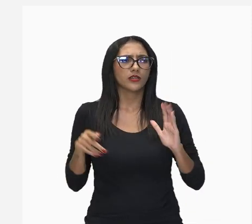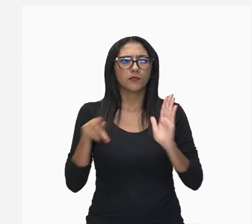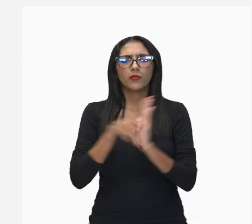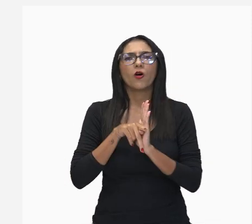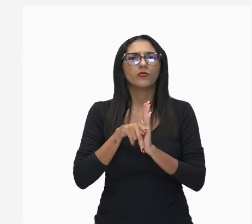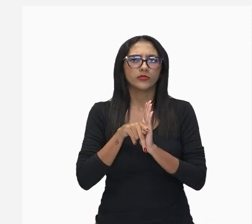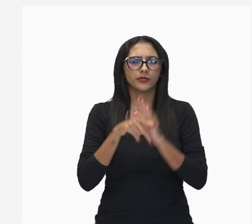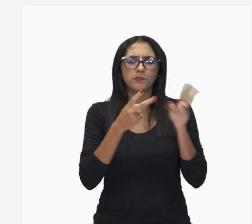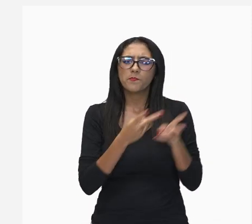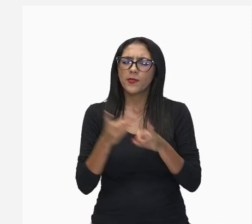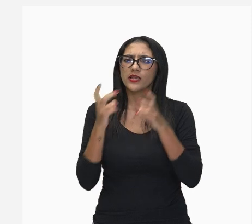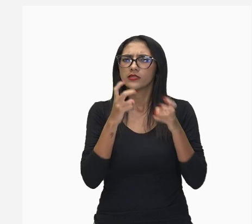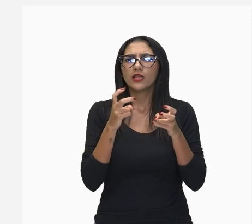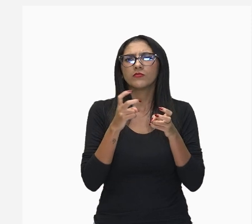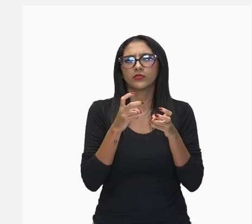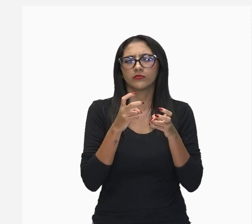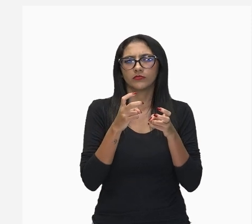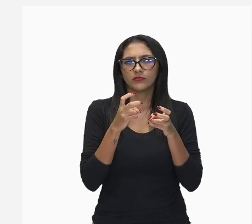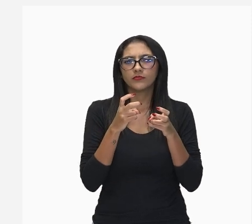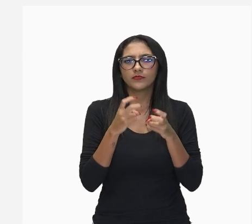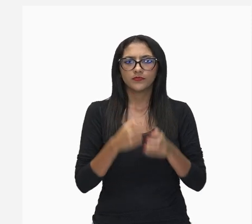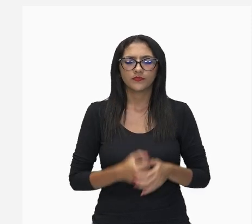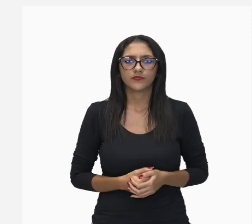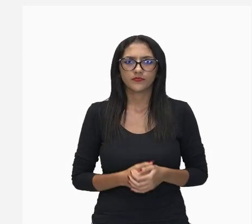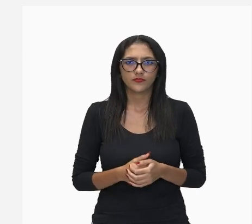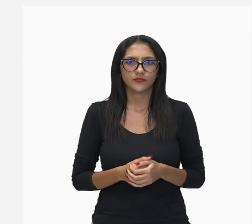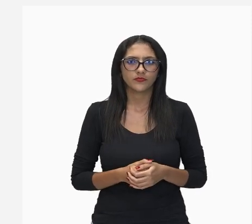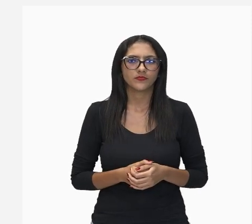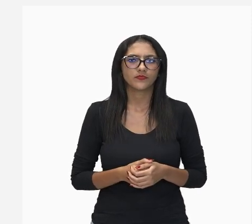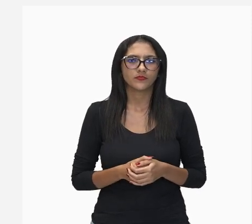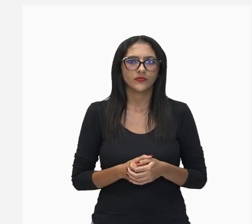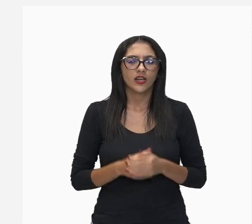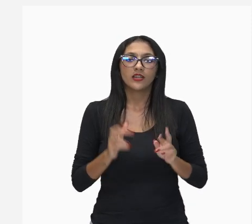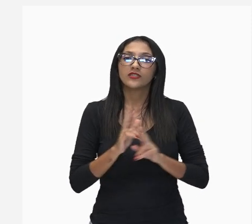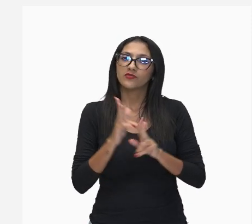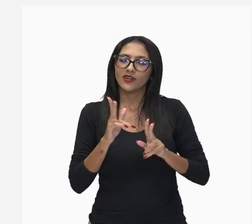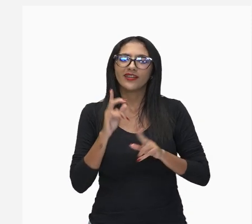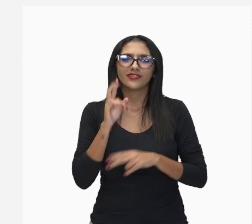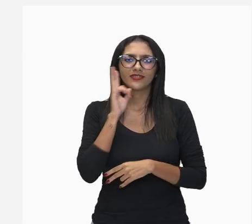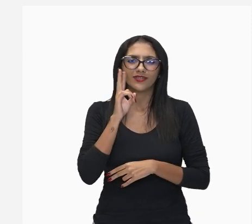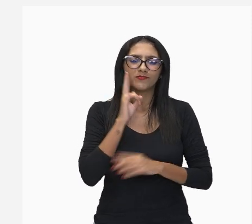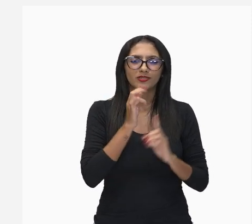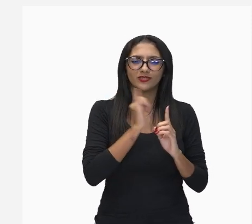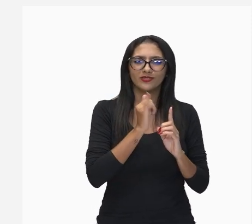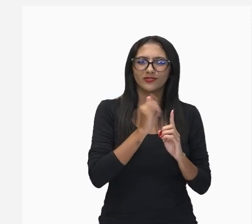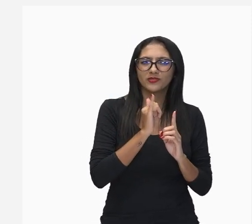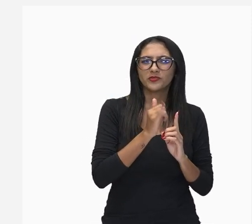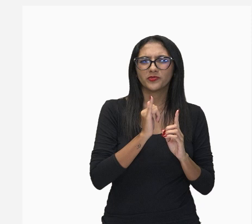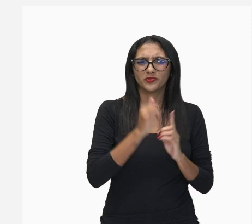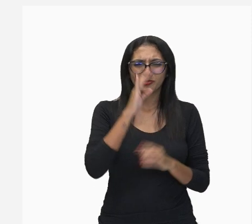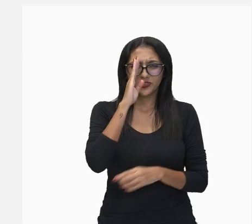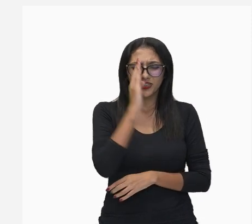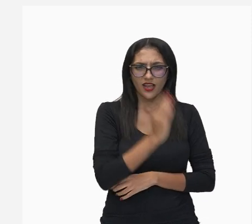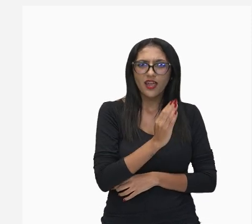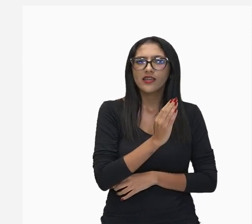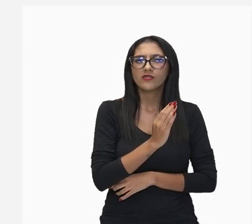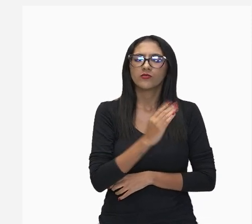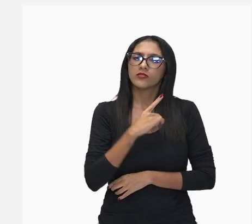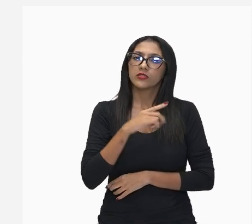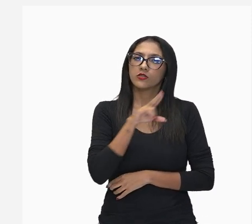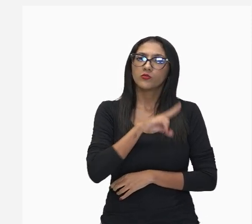do discurso. Como você pode perceber, no discurso direto, o narrador ele faz uso ali de um